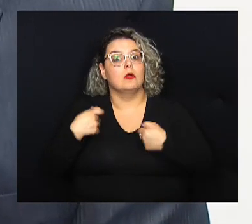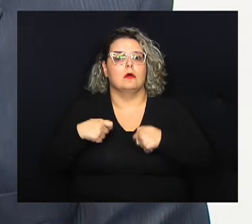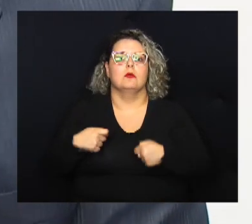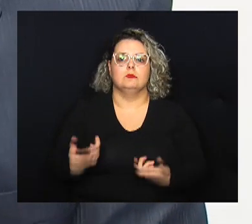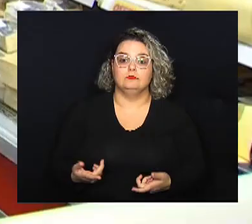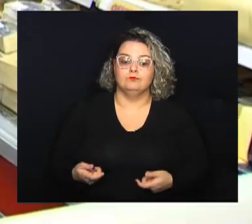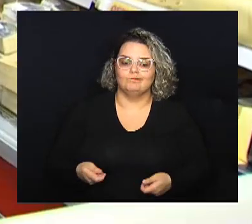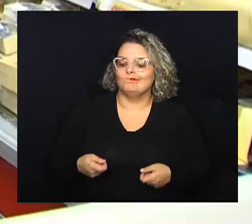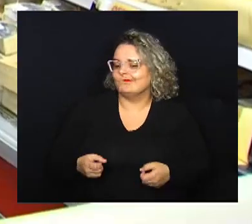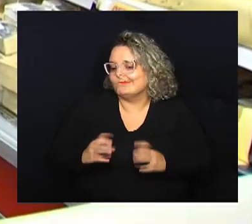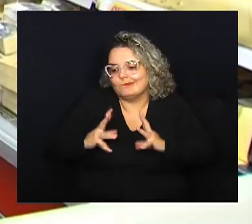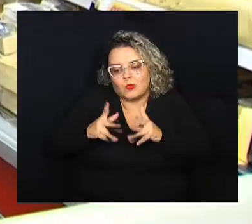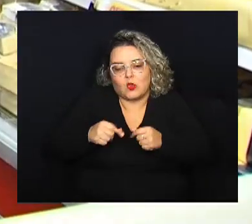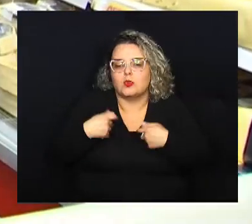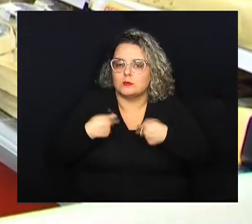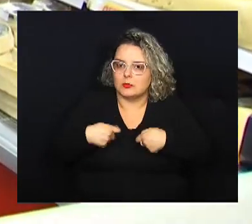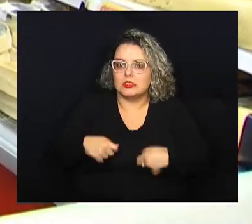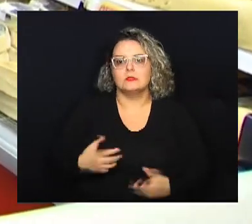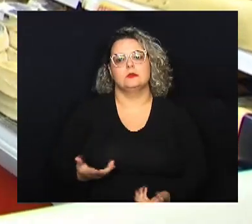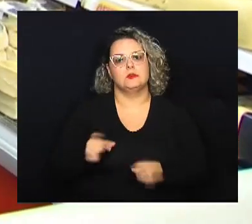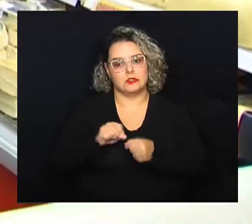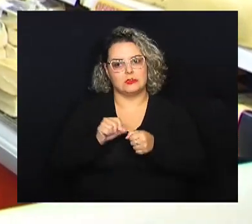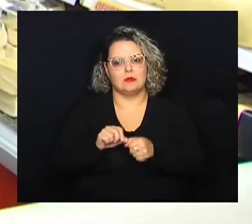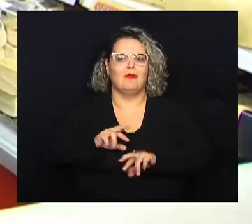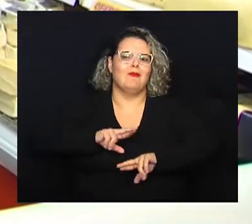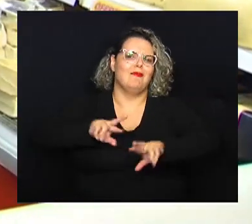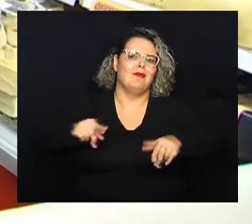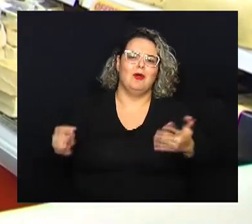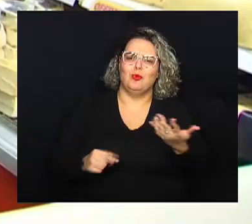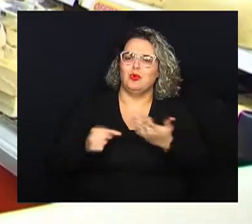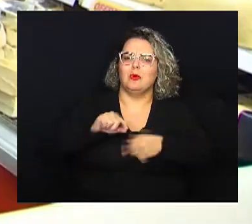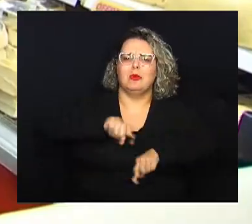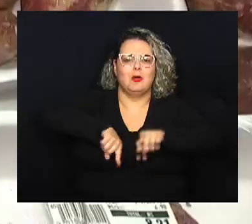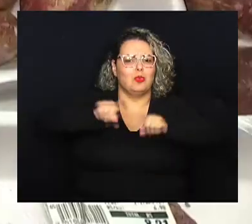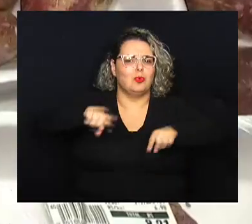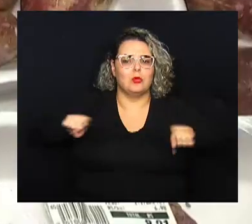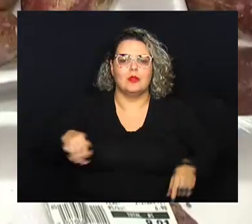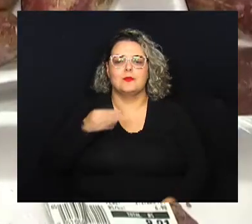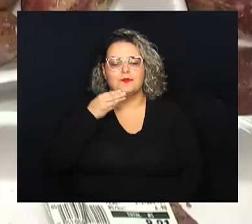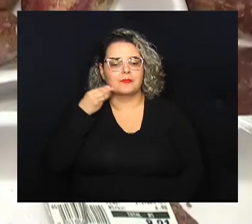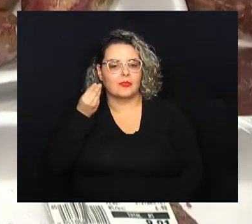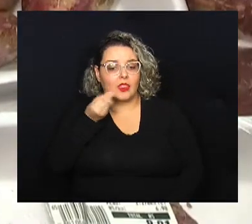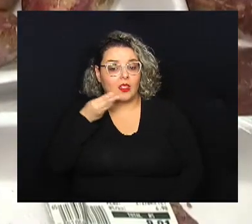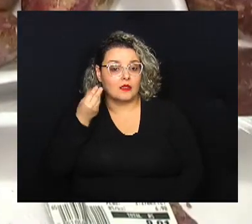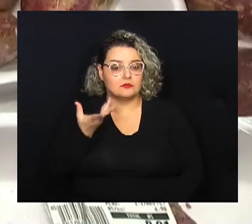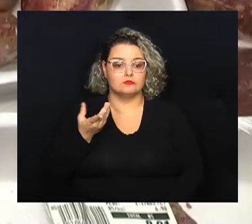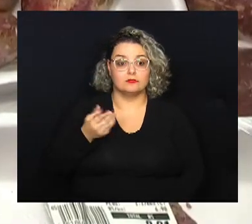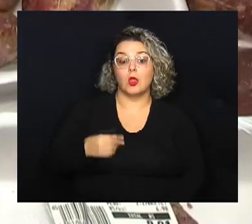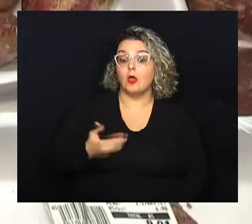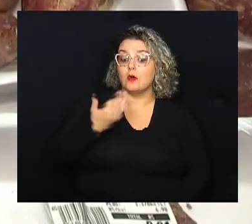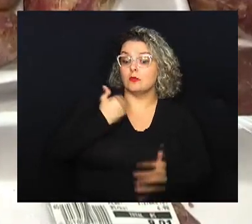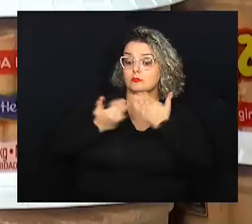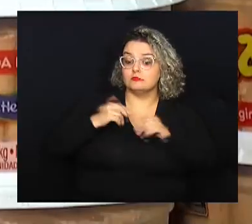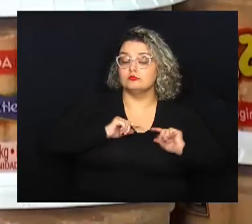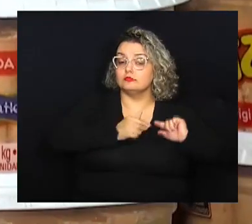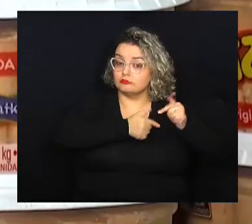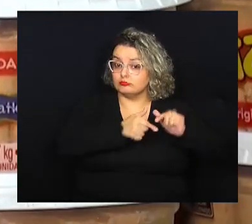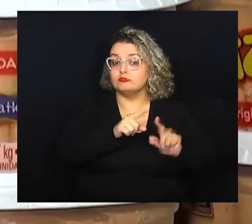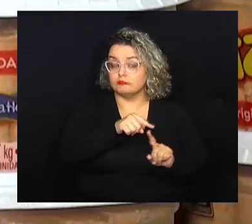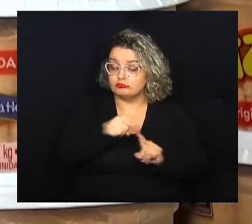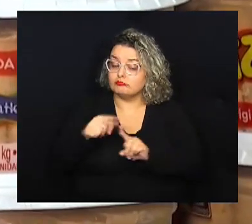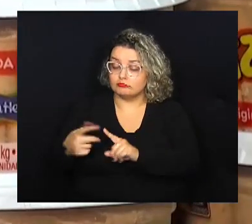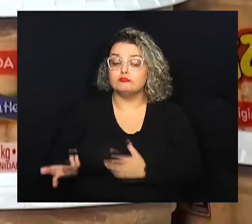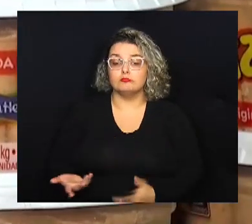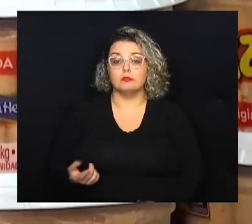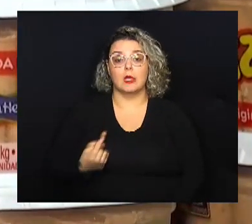imposta a todos nós. São inúmeras opções para os mais diversos paladares, com comidas típicas e tradições feitas para cada